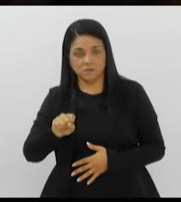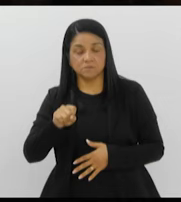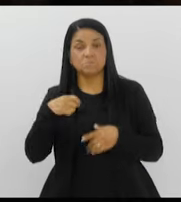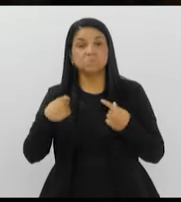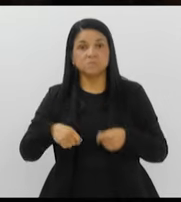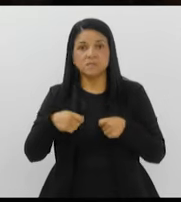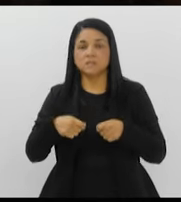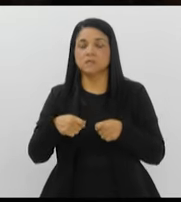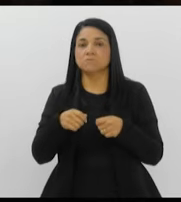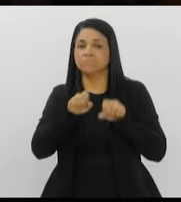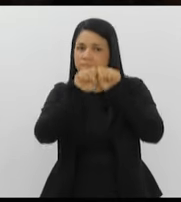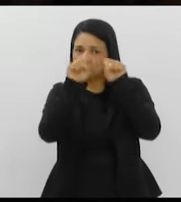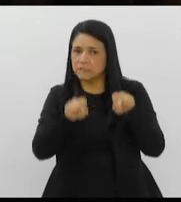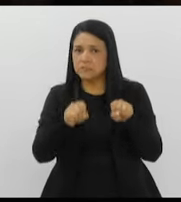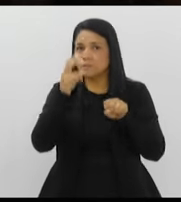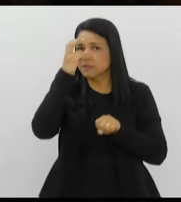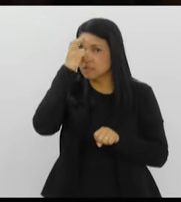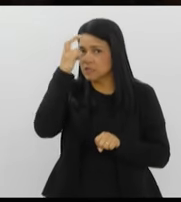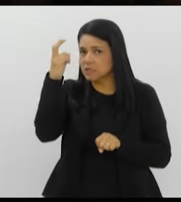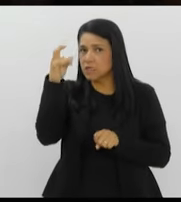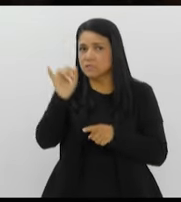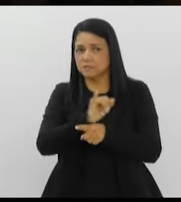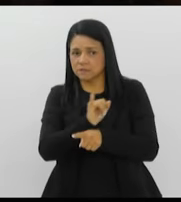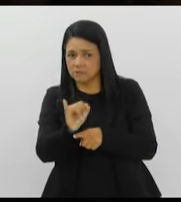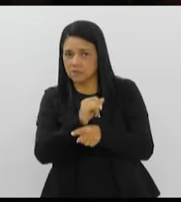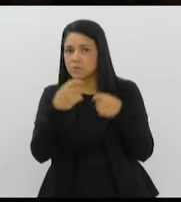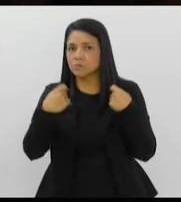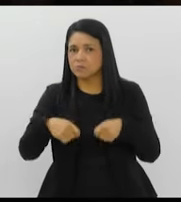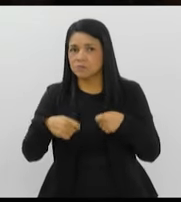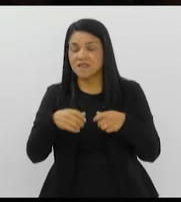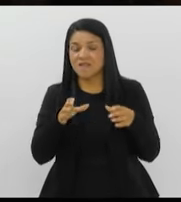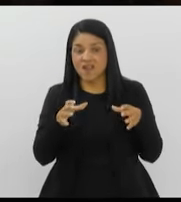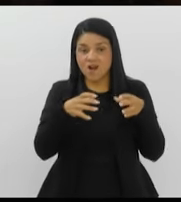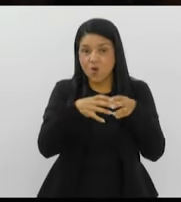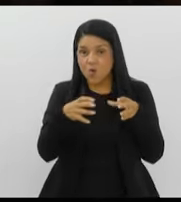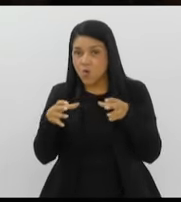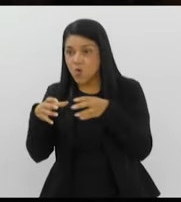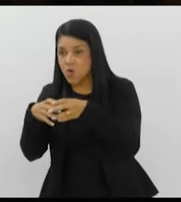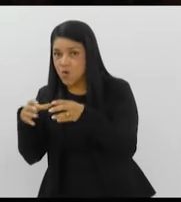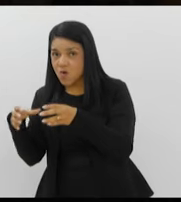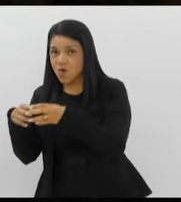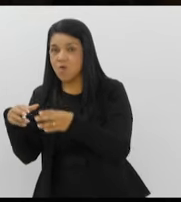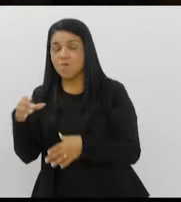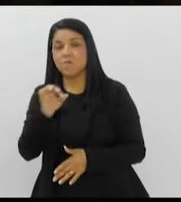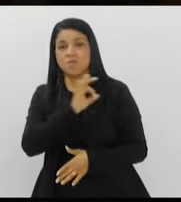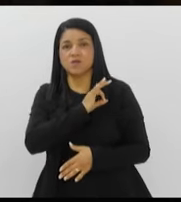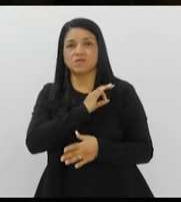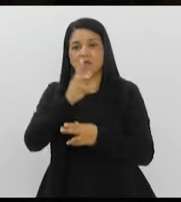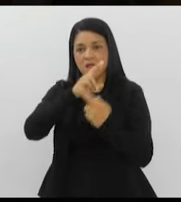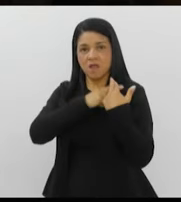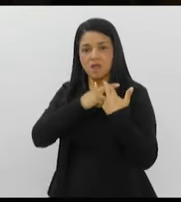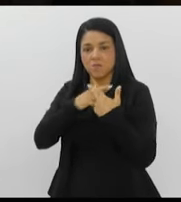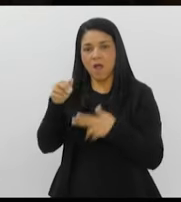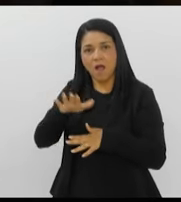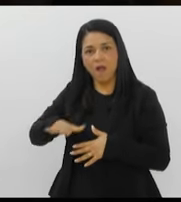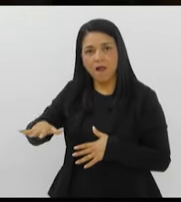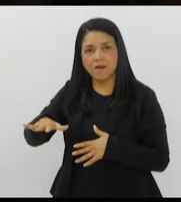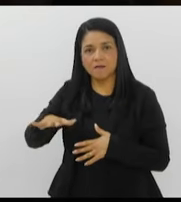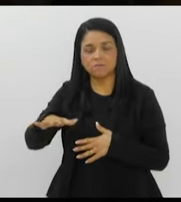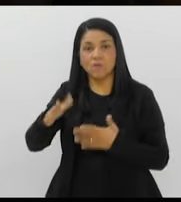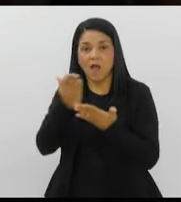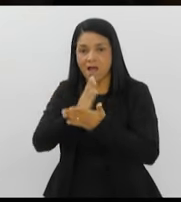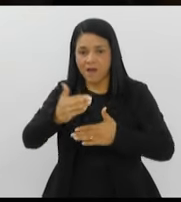inteligência. Cada batalhão vai ter a sua responsabilidade. Ou acaba a